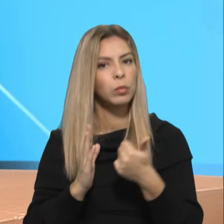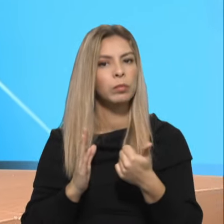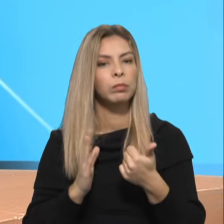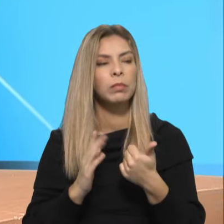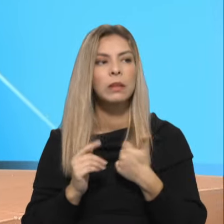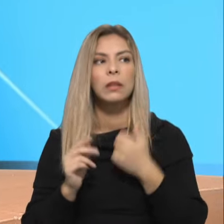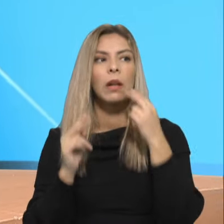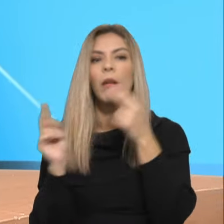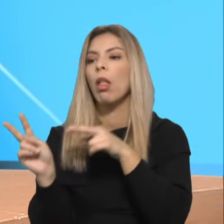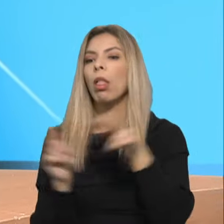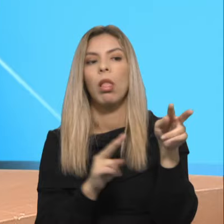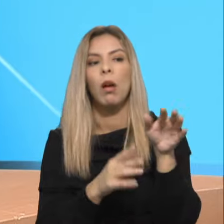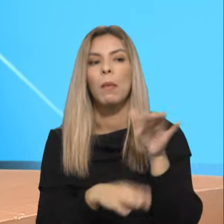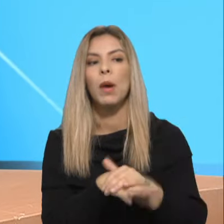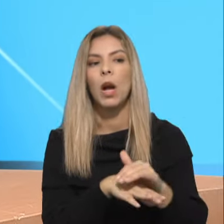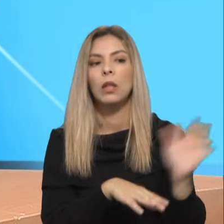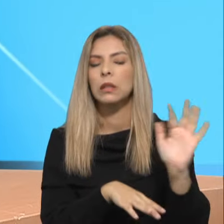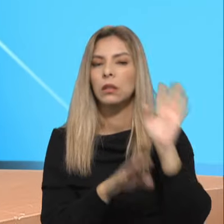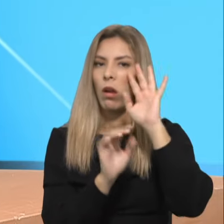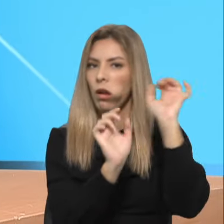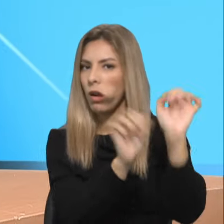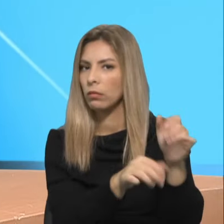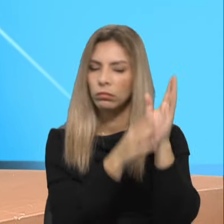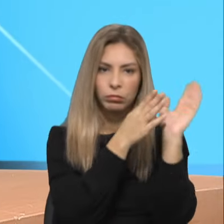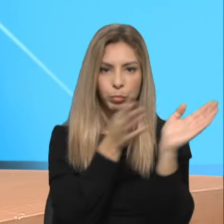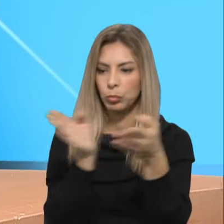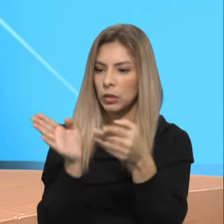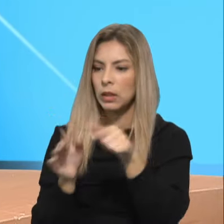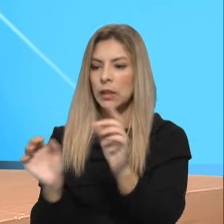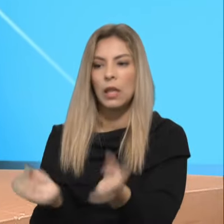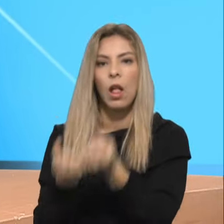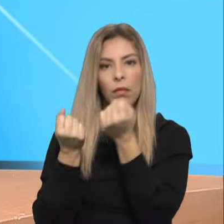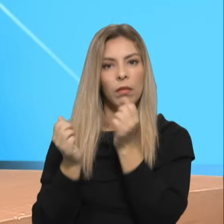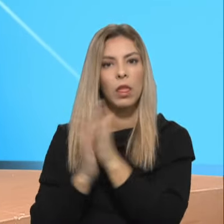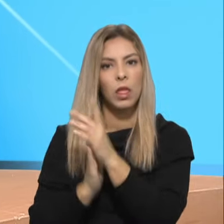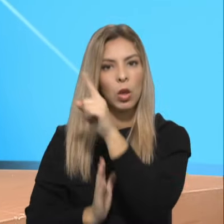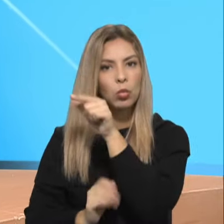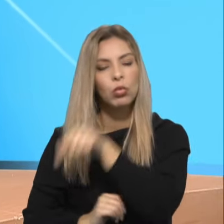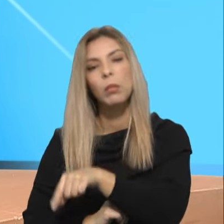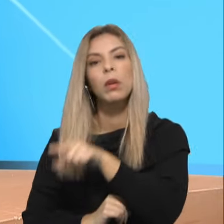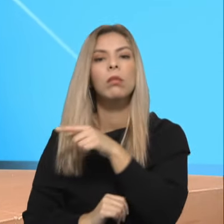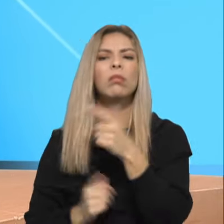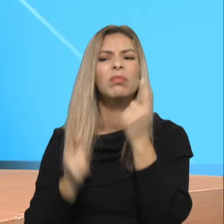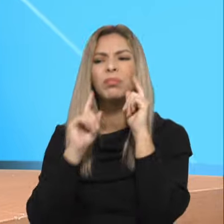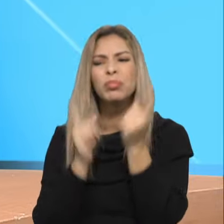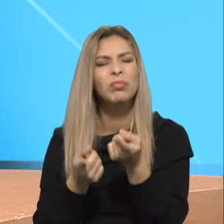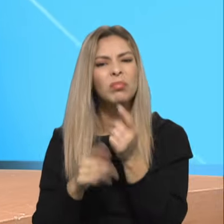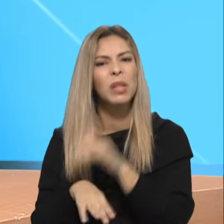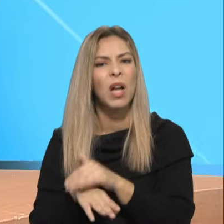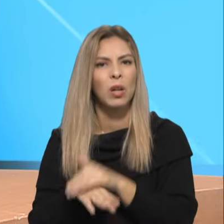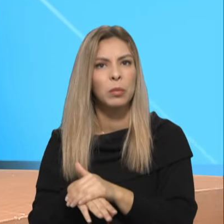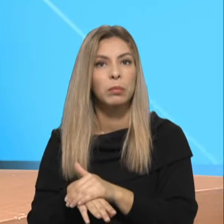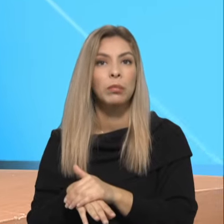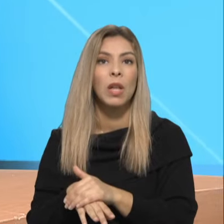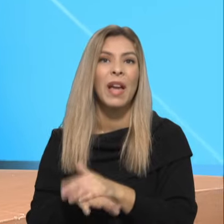pecado e nos põe o olhar no plano absoluto da salvação de Deus, independentemente do pecado. Ou seja, o pecado, perdoa-me a